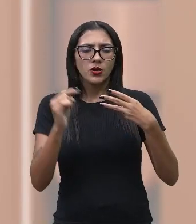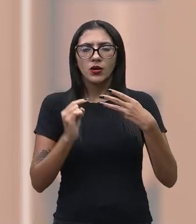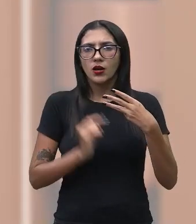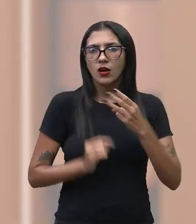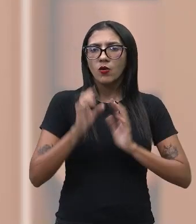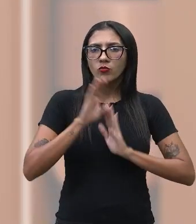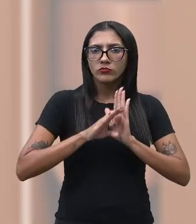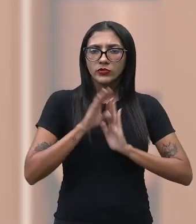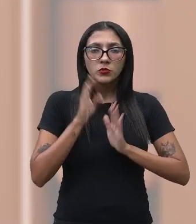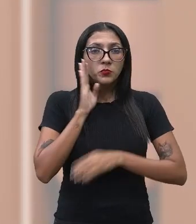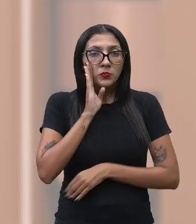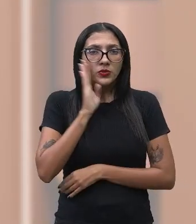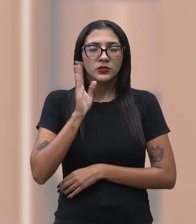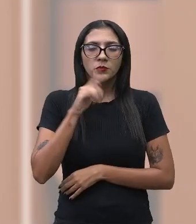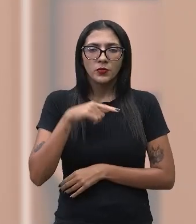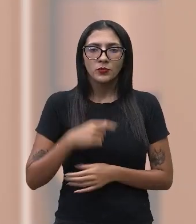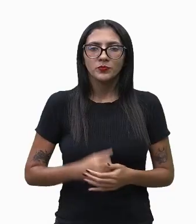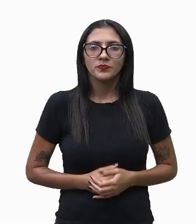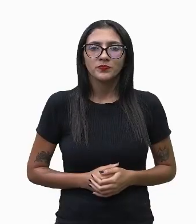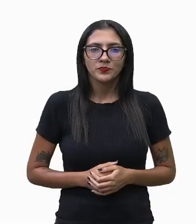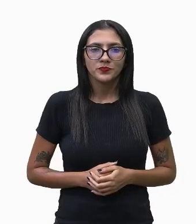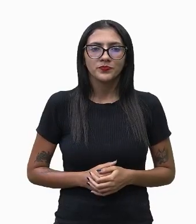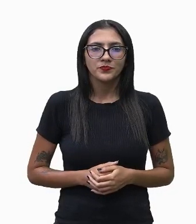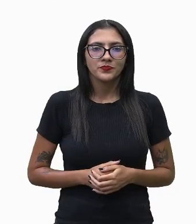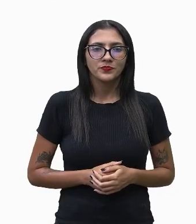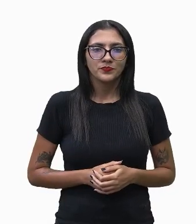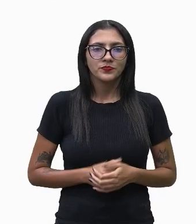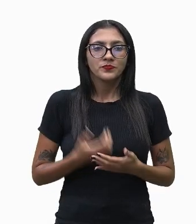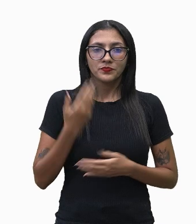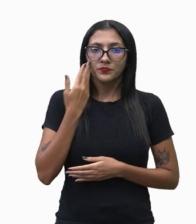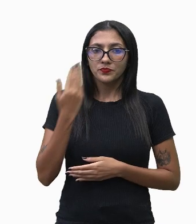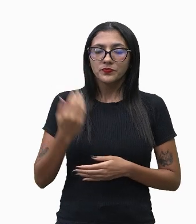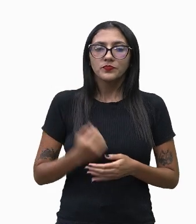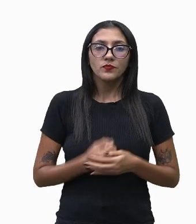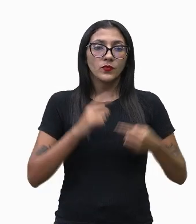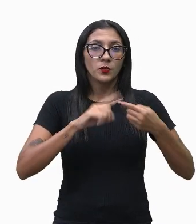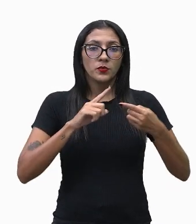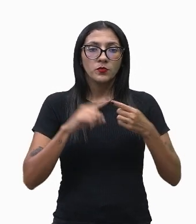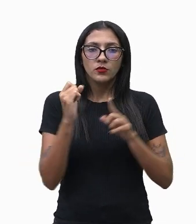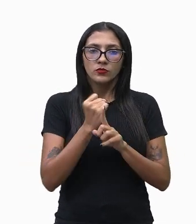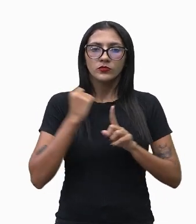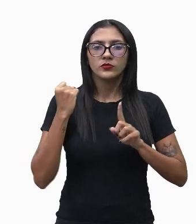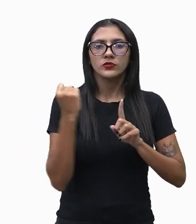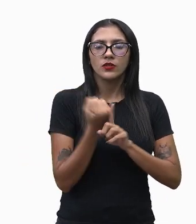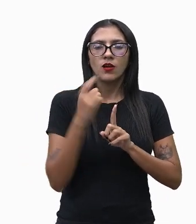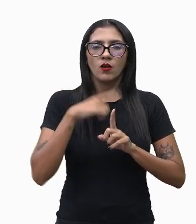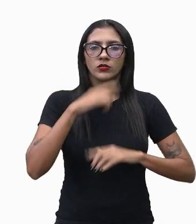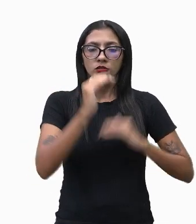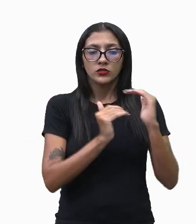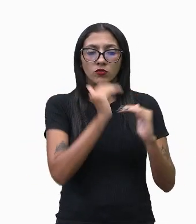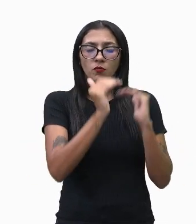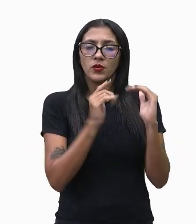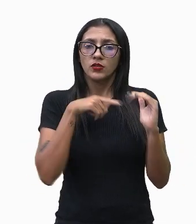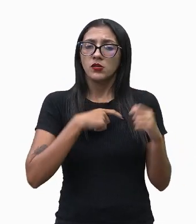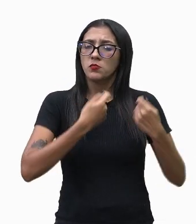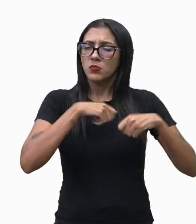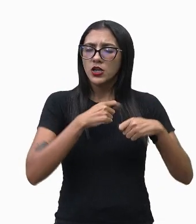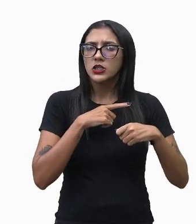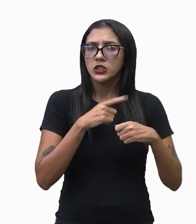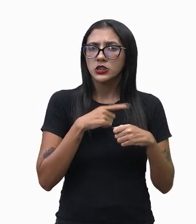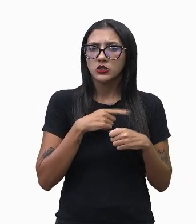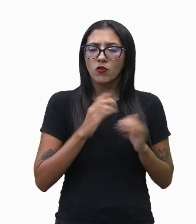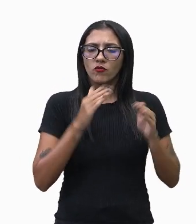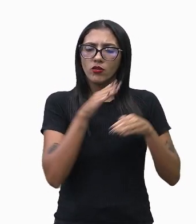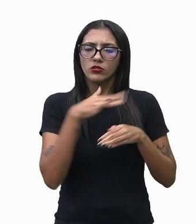da sustentabilidade, né? Quais são? Nós temos o pilar social, onde o desenvolvimento, ele precisa ser